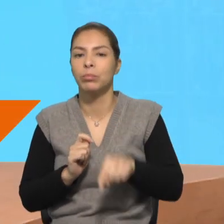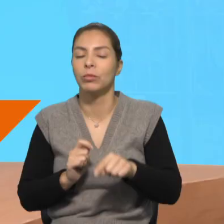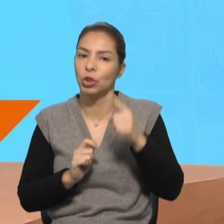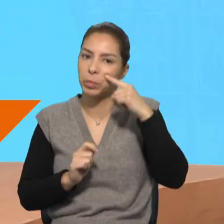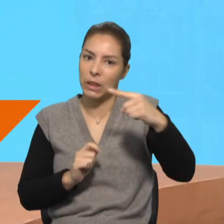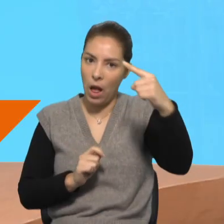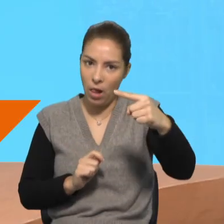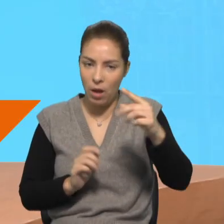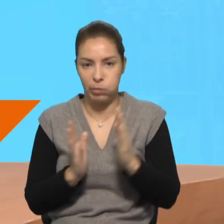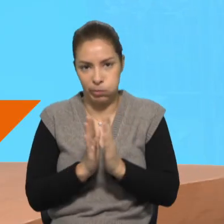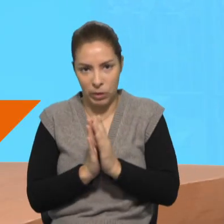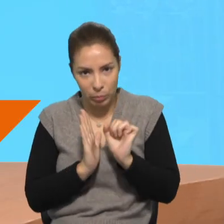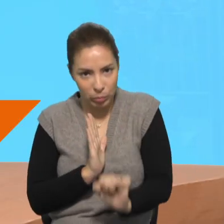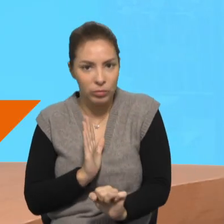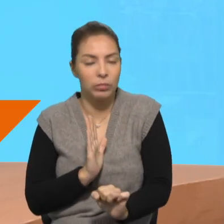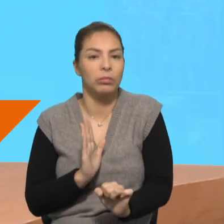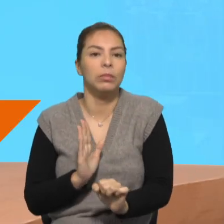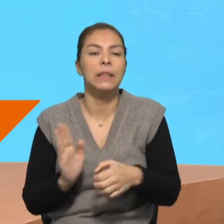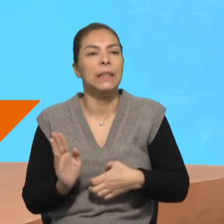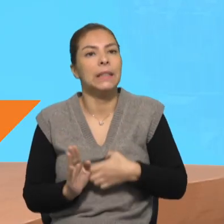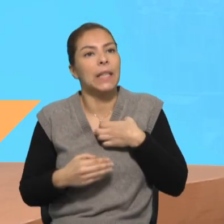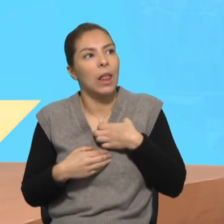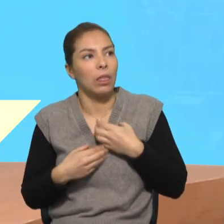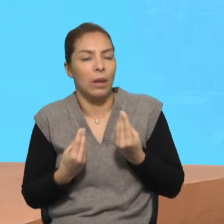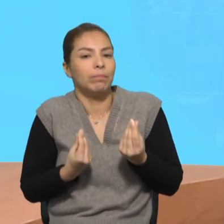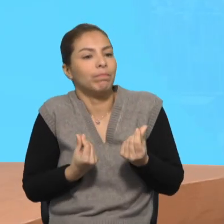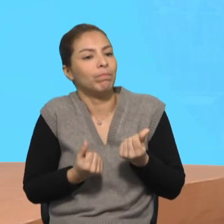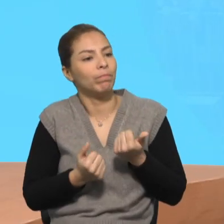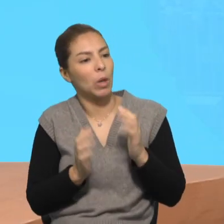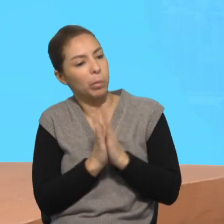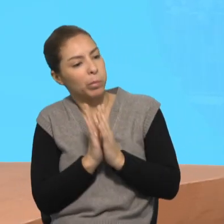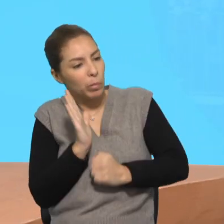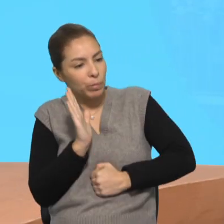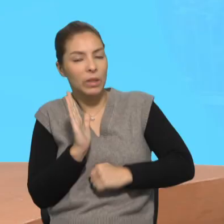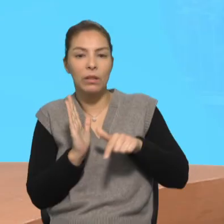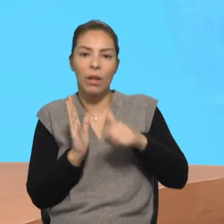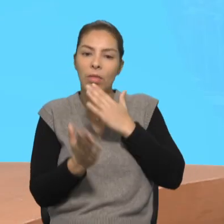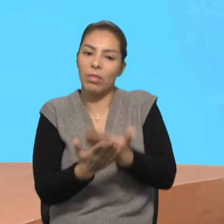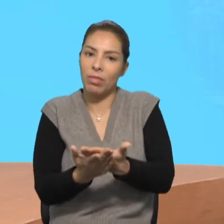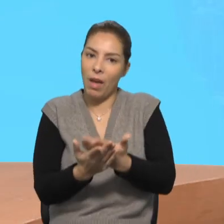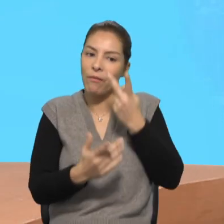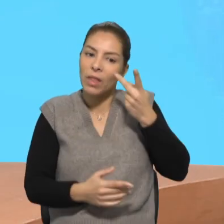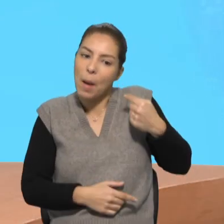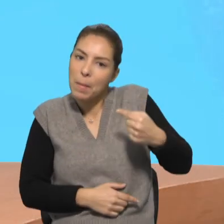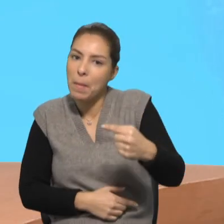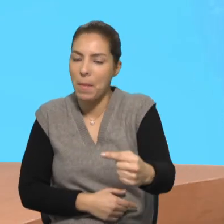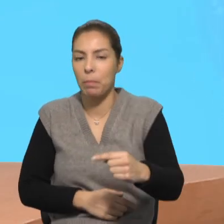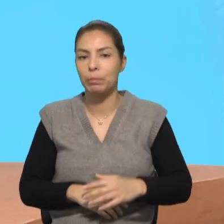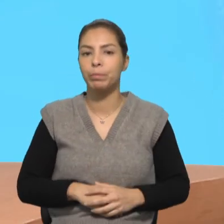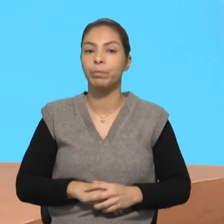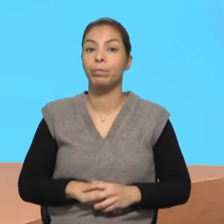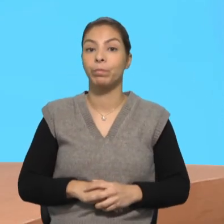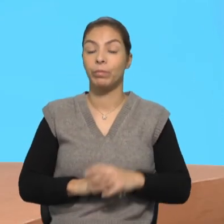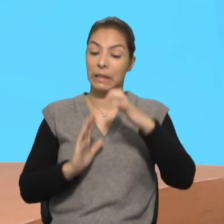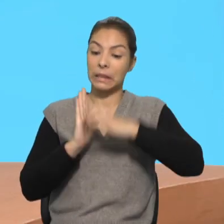facto sentir este vigor que a esperança cristã confere às nossas vidas. O Cântico das